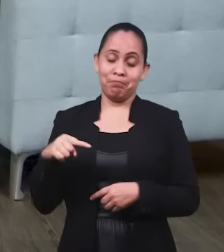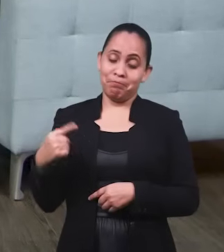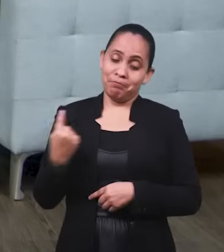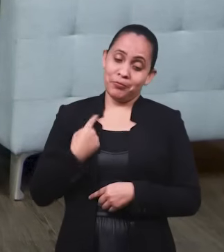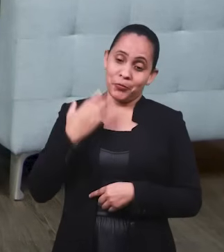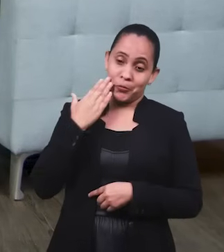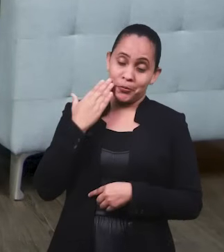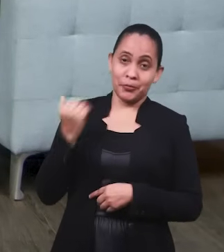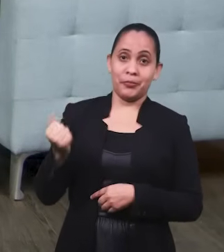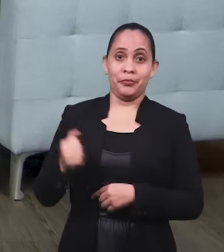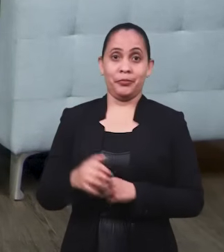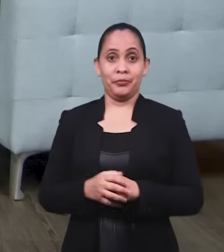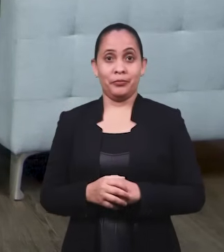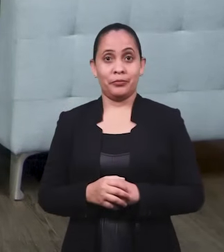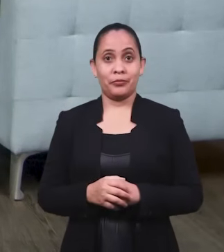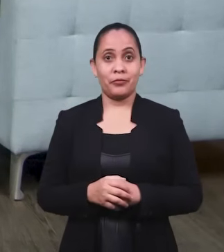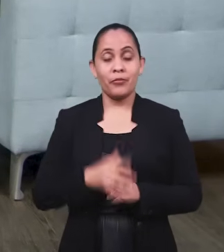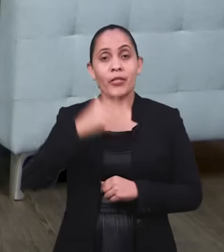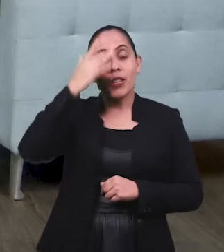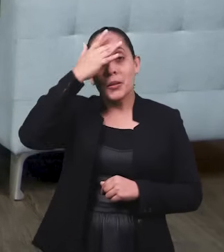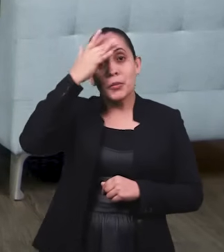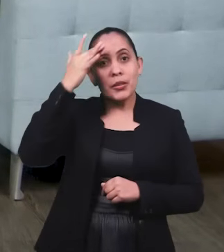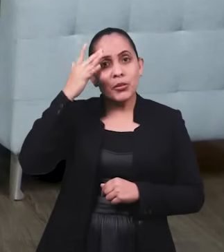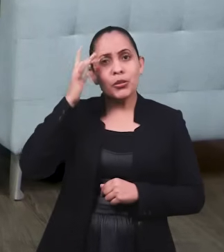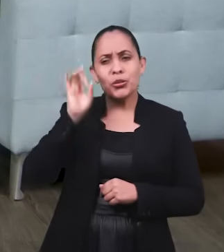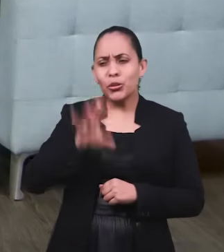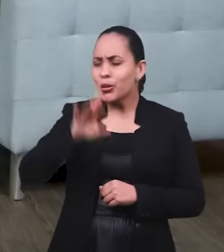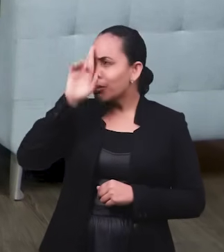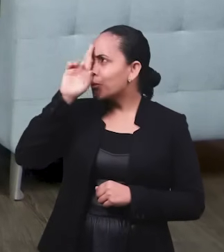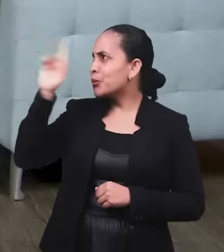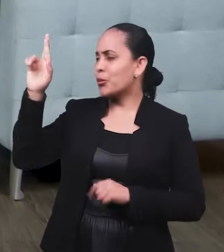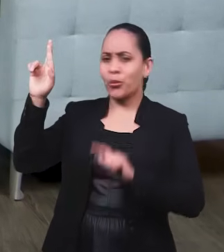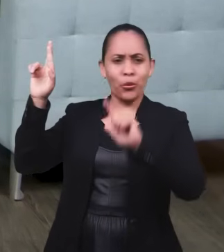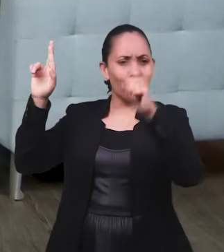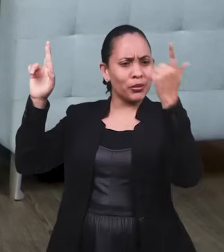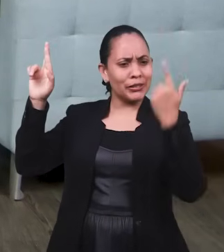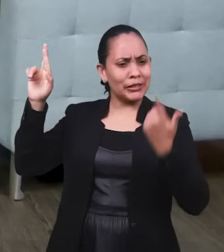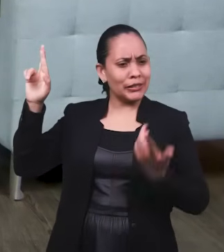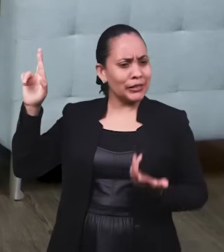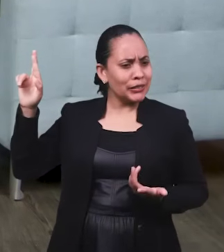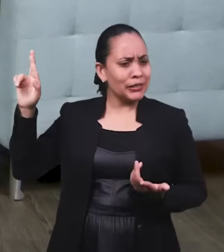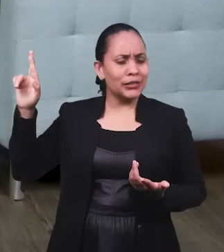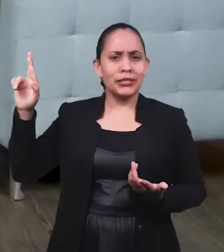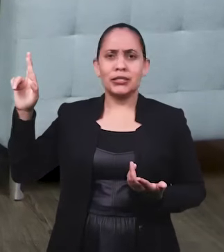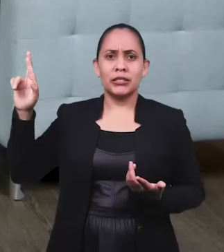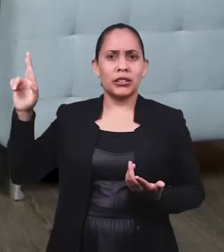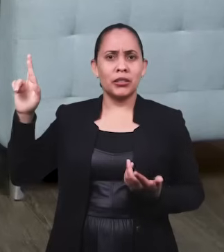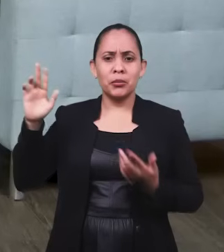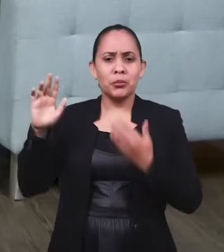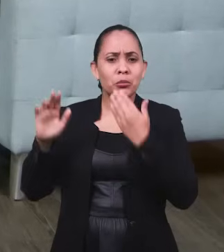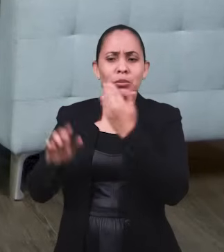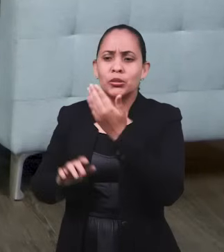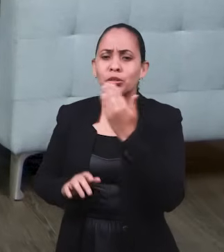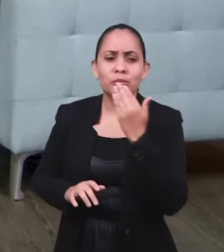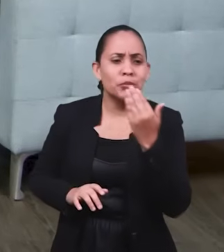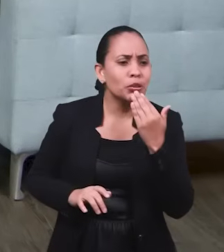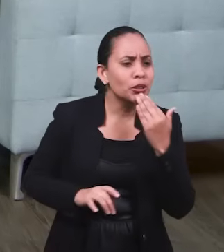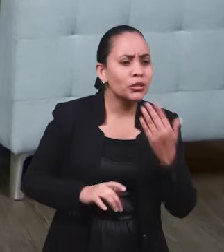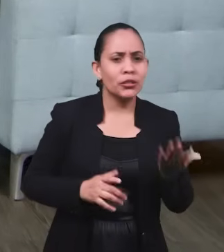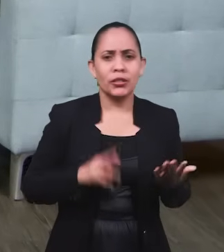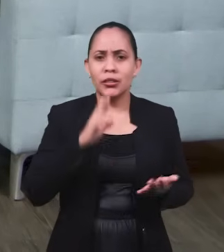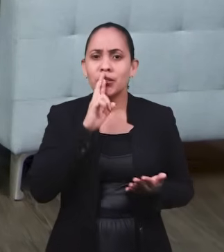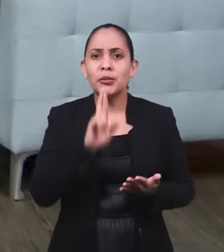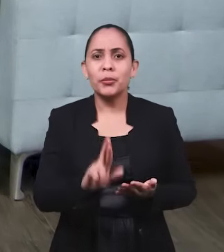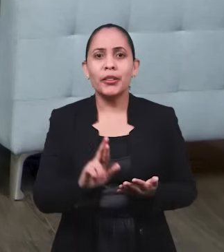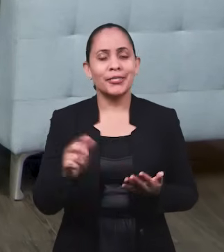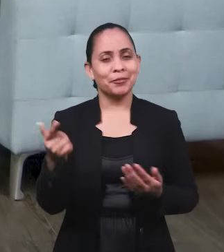que só têm o Senhor. Nós não temos outra forma de buscar a resposta